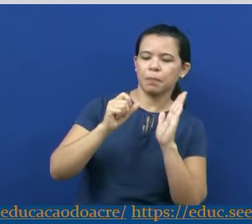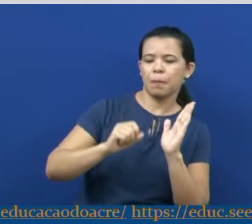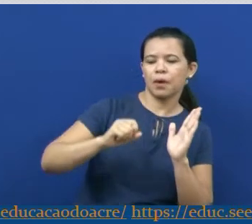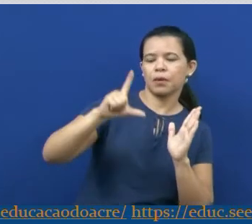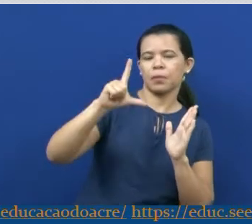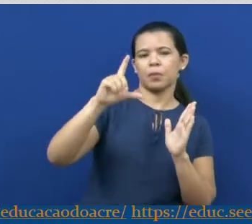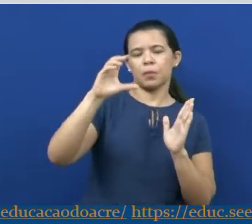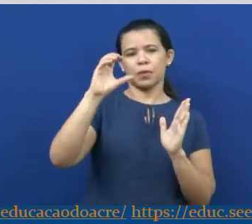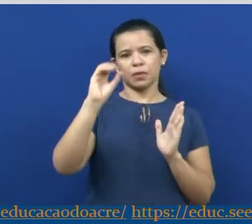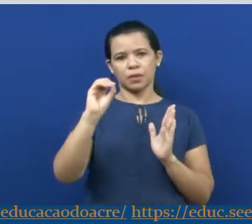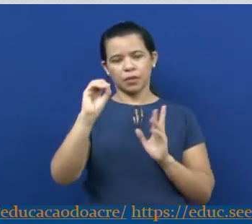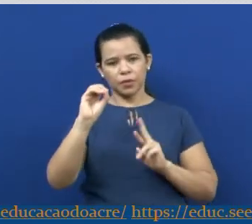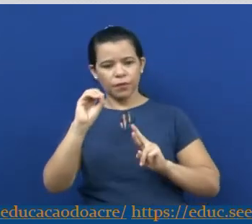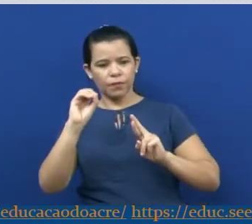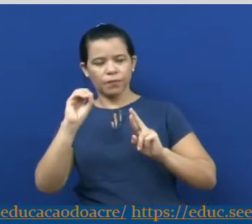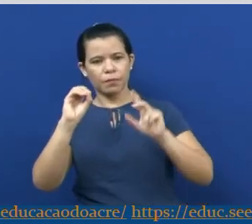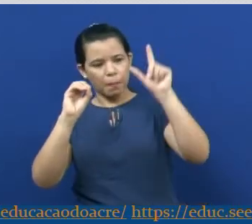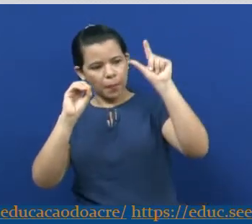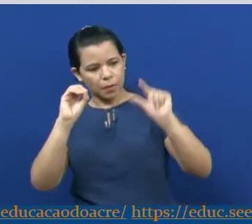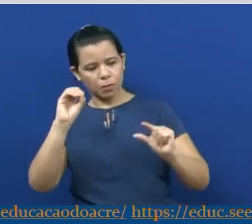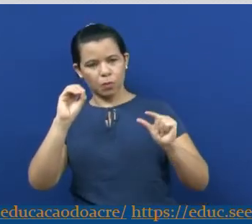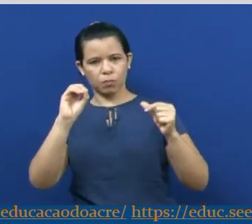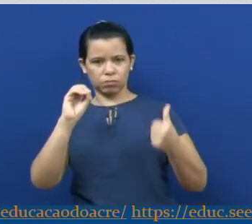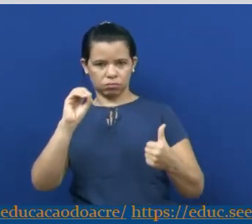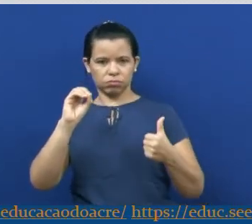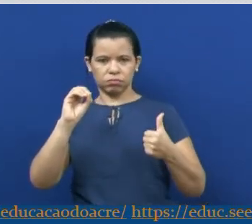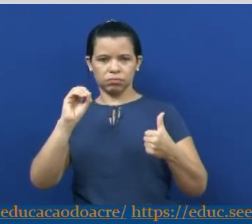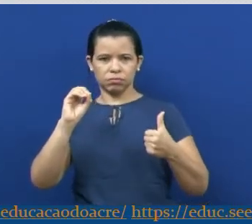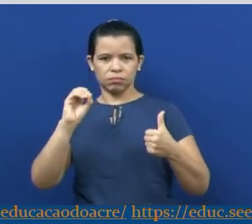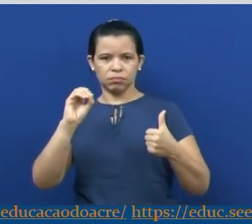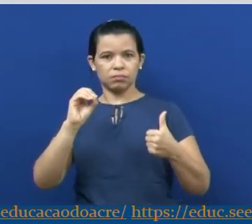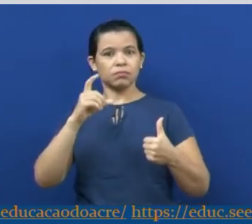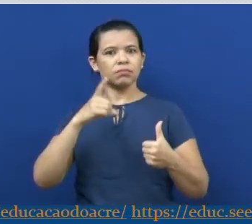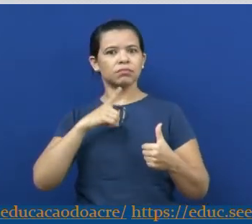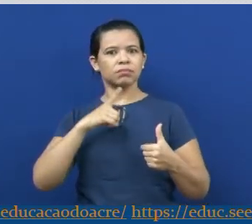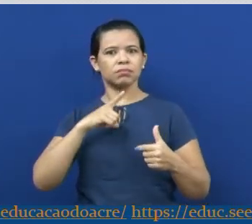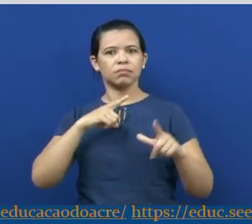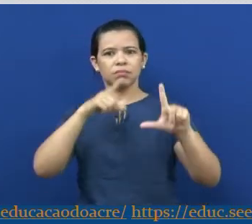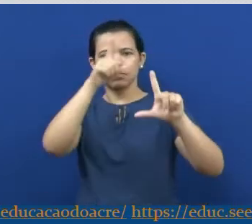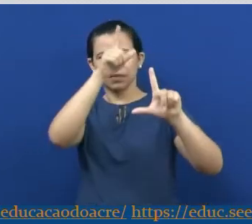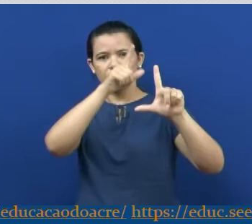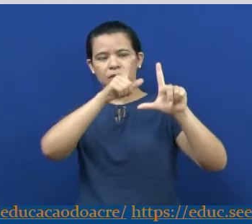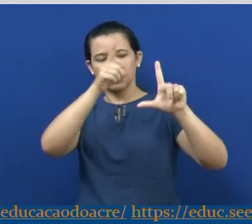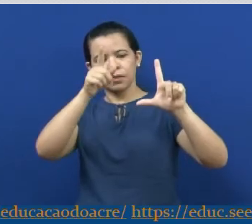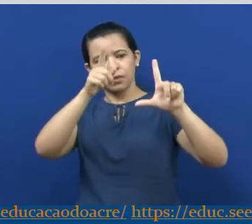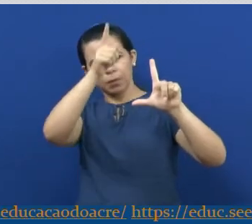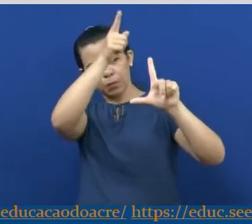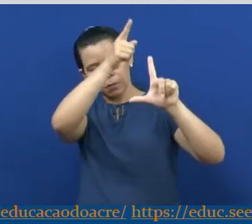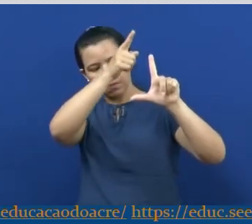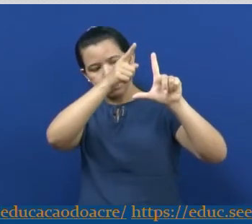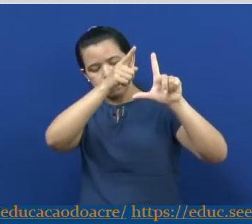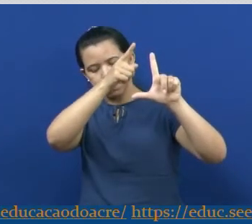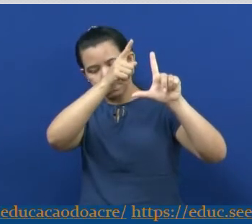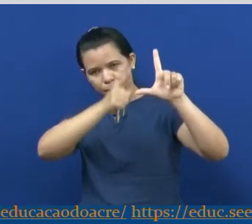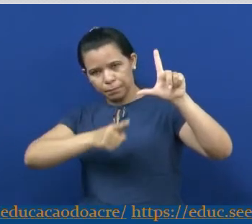1, maior do que 0 e menor do que 1, eu terei um gráfico decrescente.